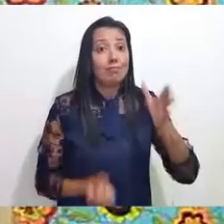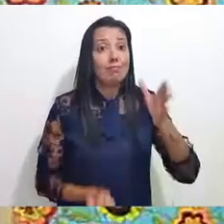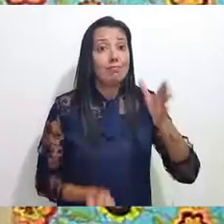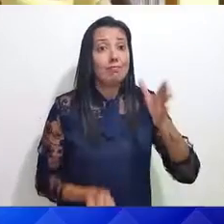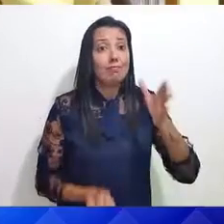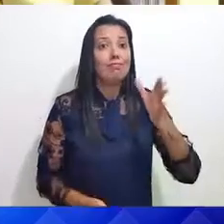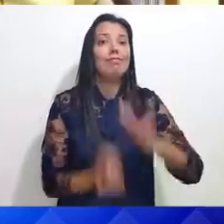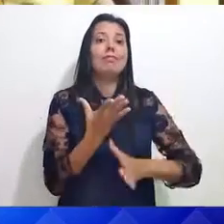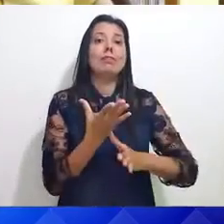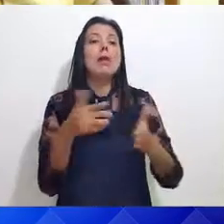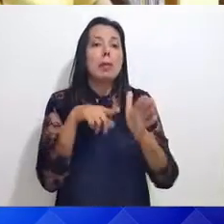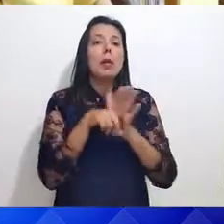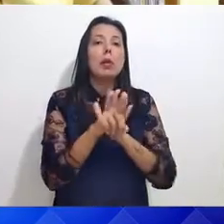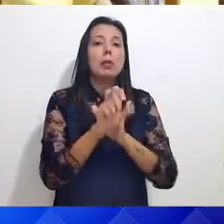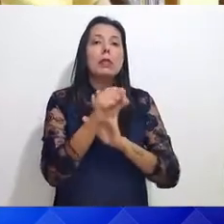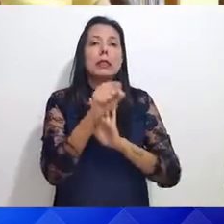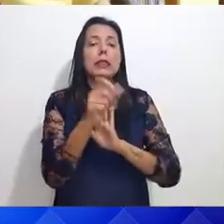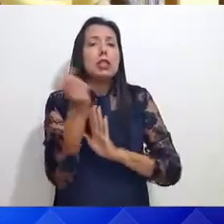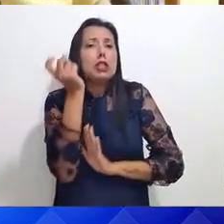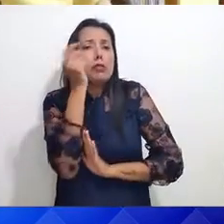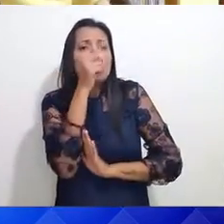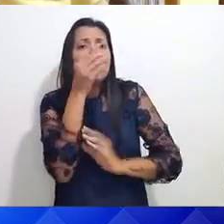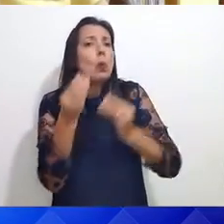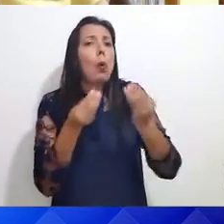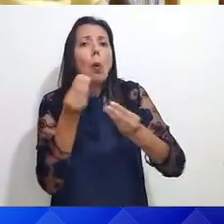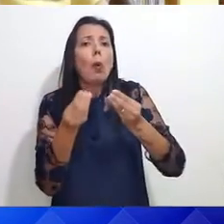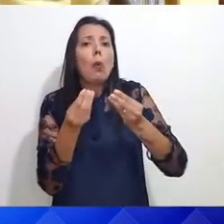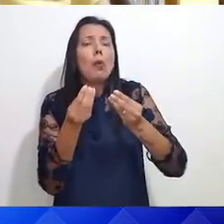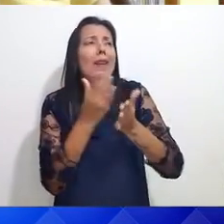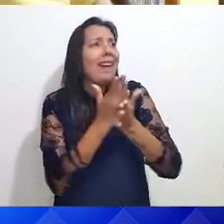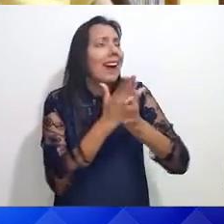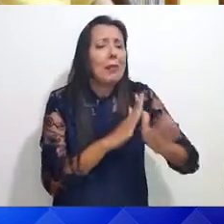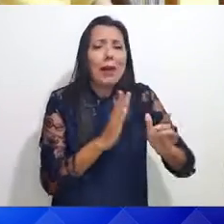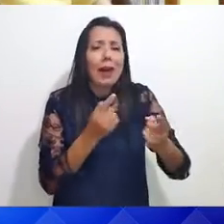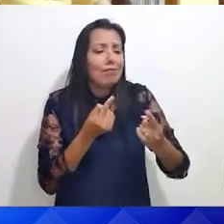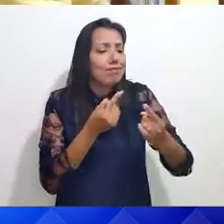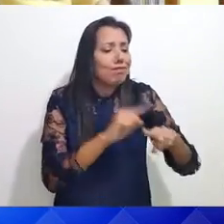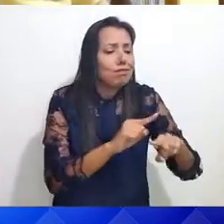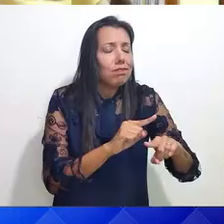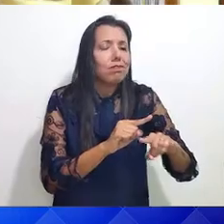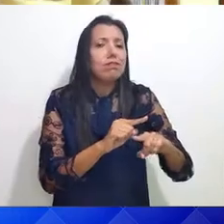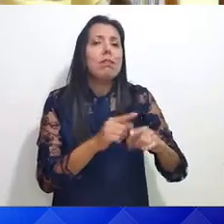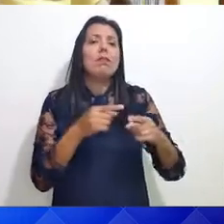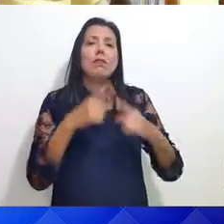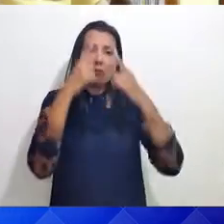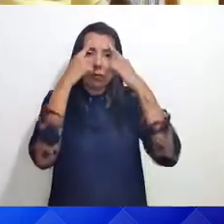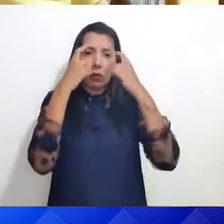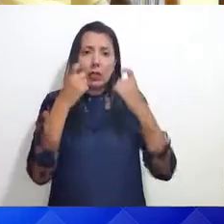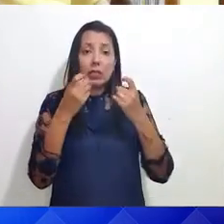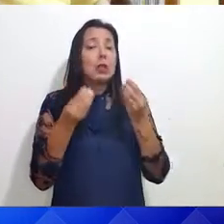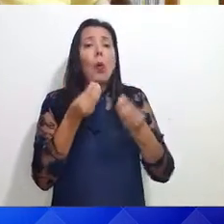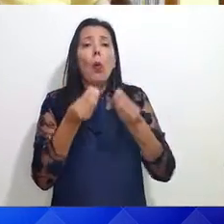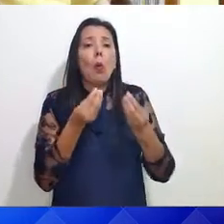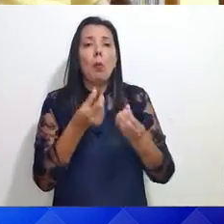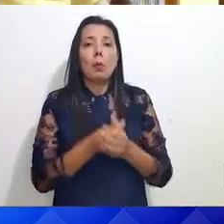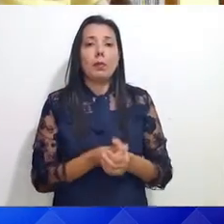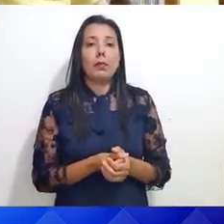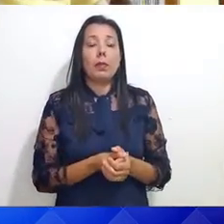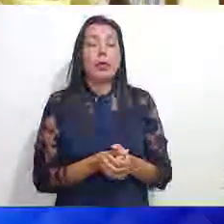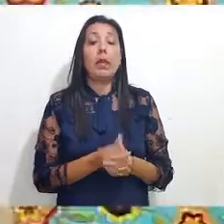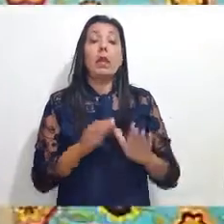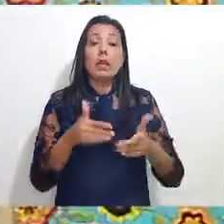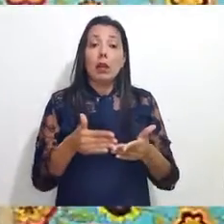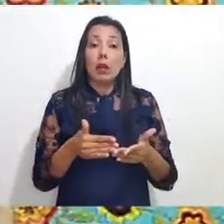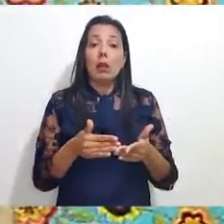muito complexa, como combater essa violência? Como é que a gente combate essa violência? A gente combate entendendo